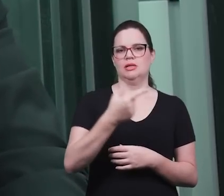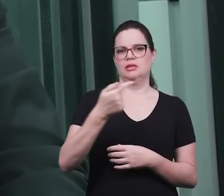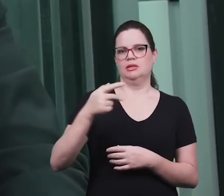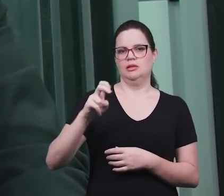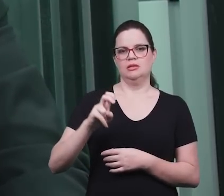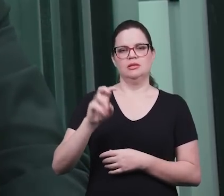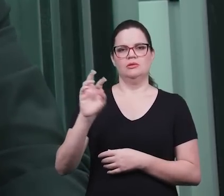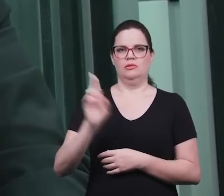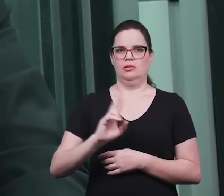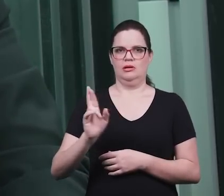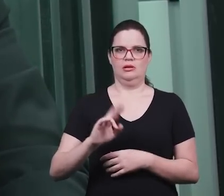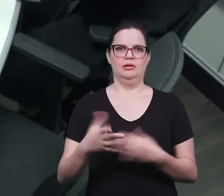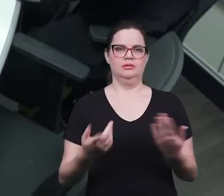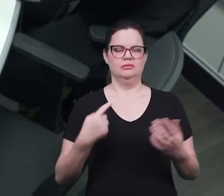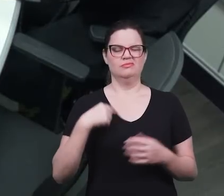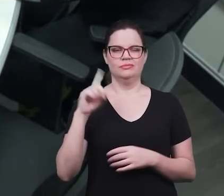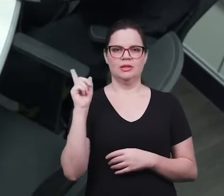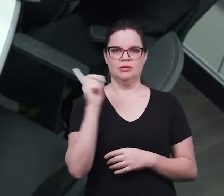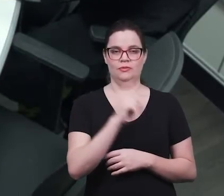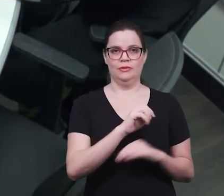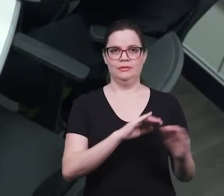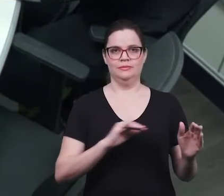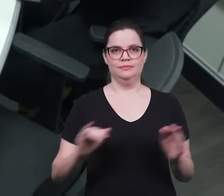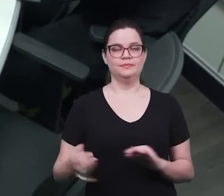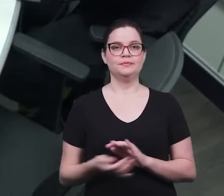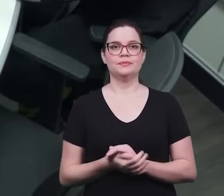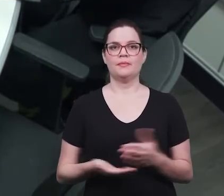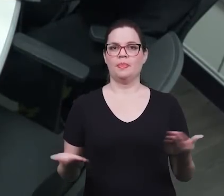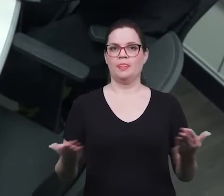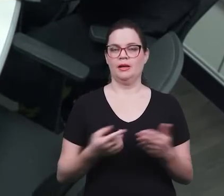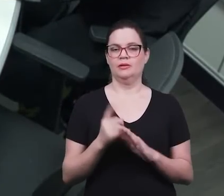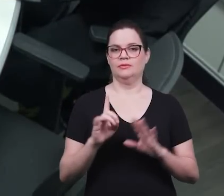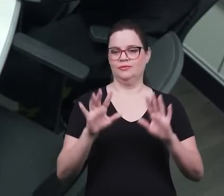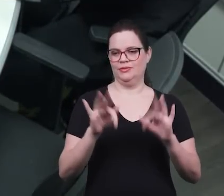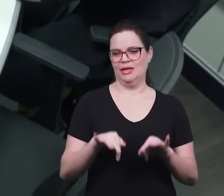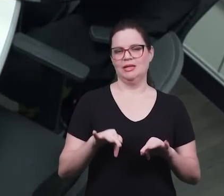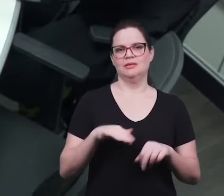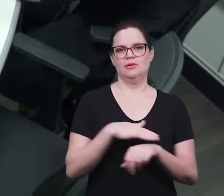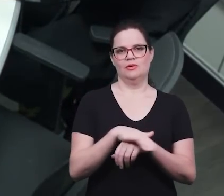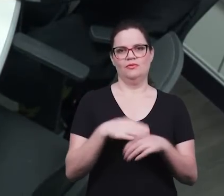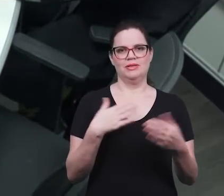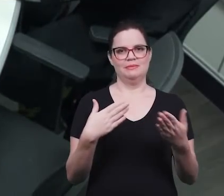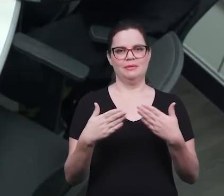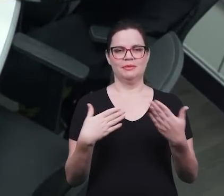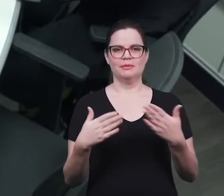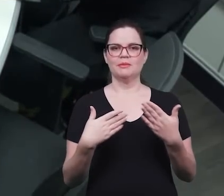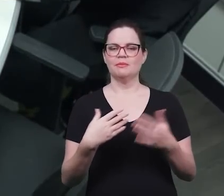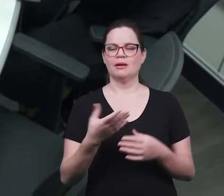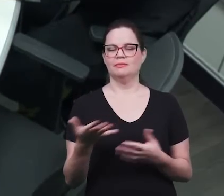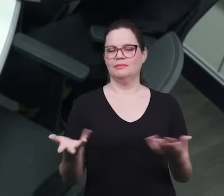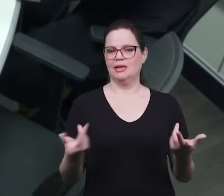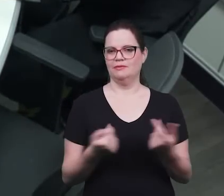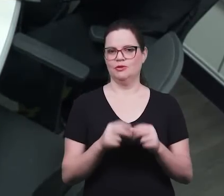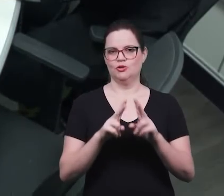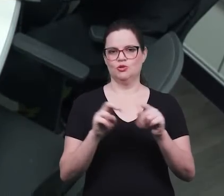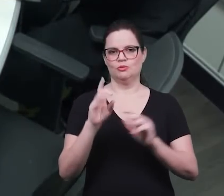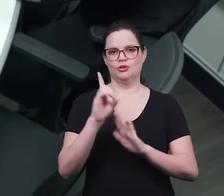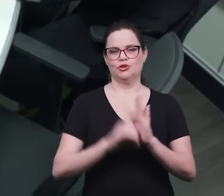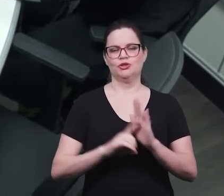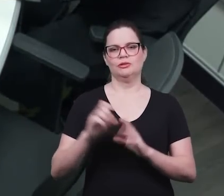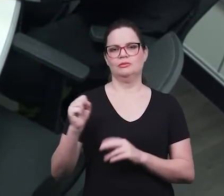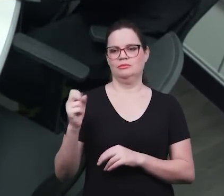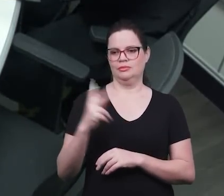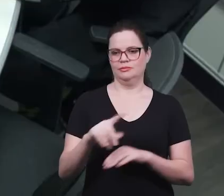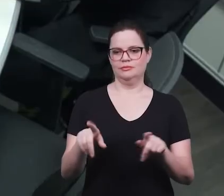extrema, né? É muito extrema. Estamos chegando quase ao final aqui da nossa conversa, esse bate-papo maravilhoso, tirando todas as dúvidas sobre o direito previdenciário,